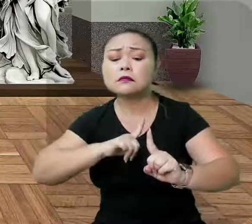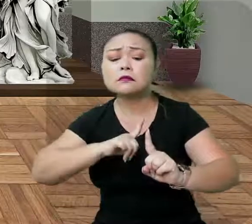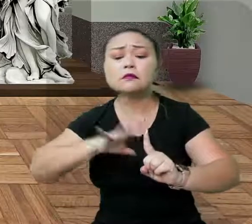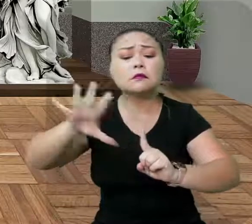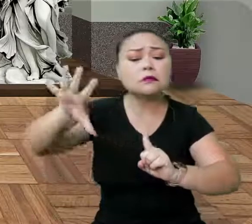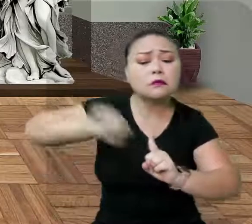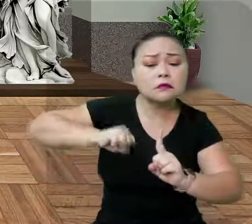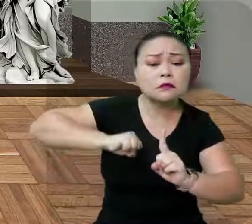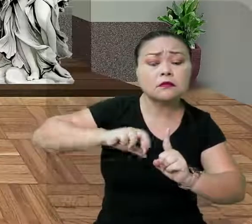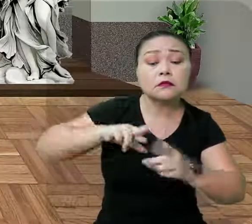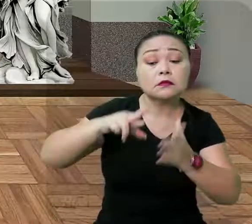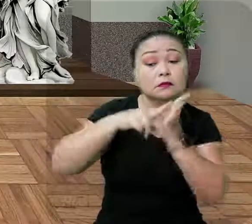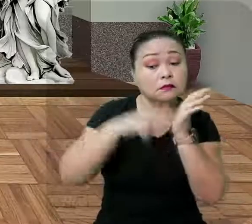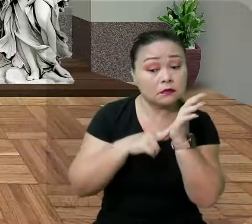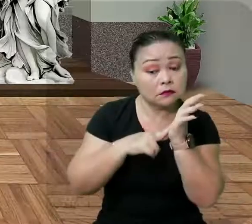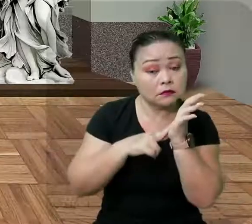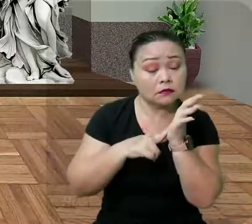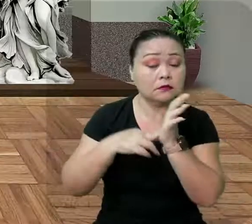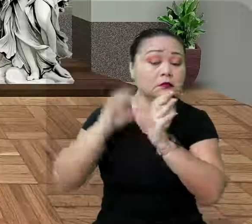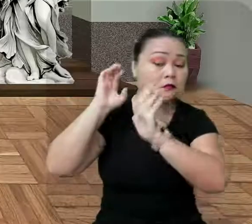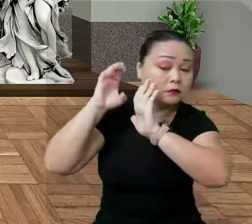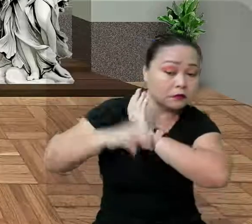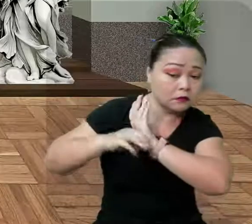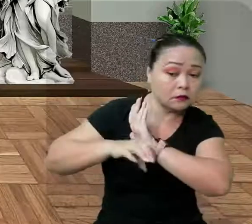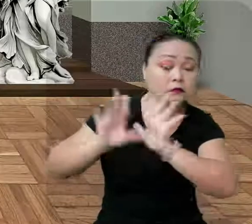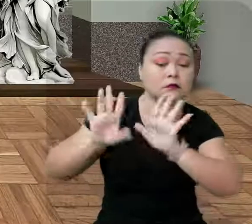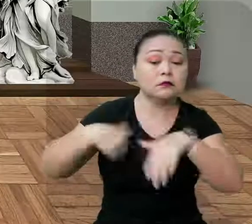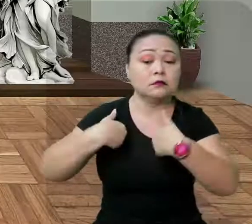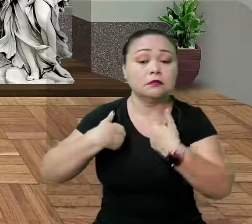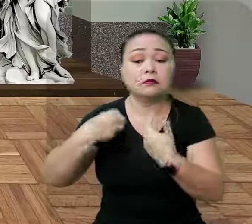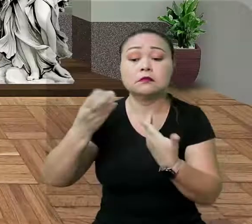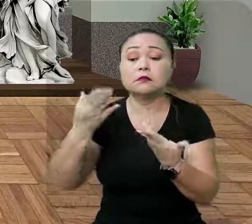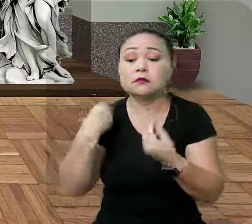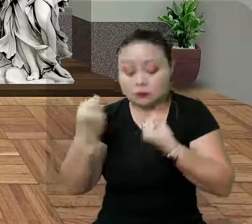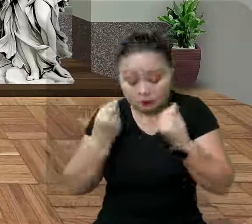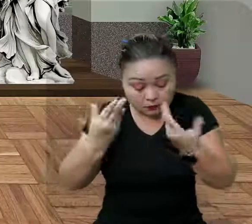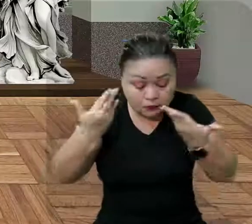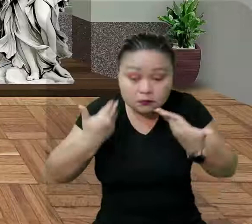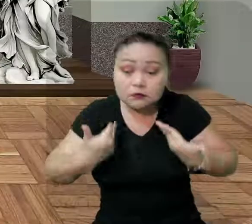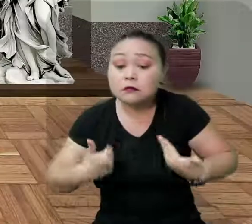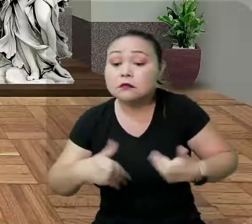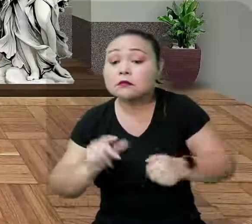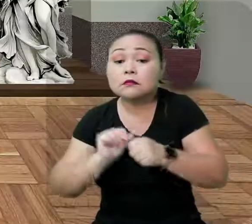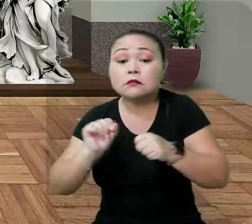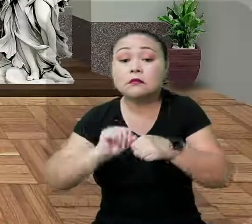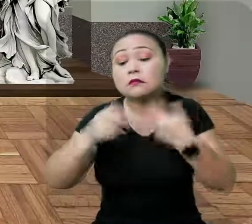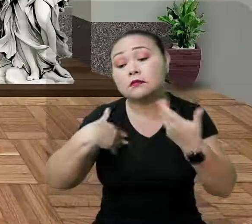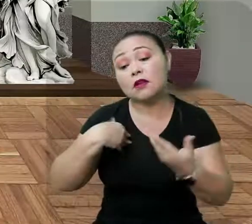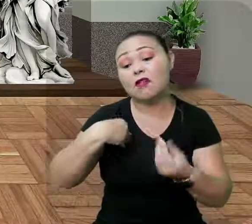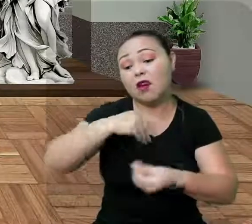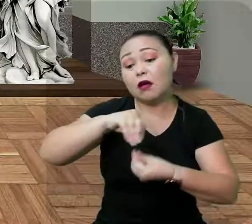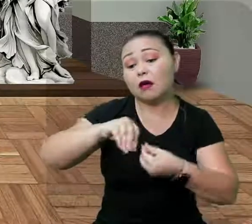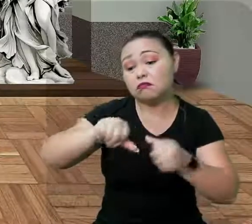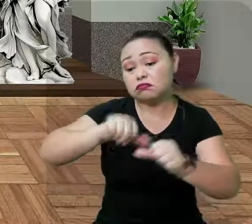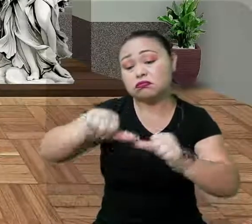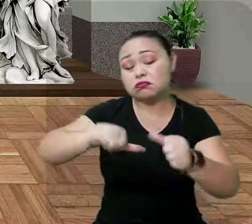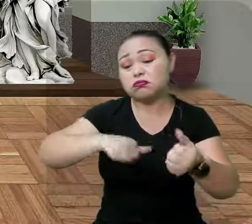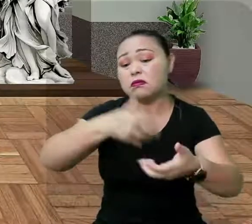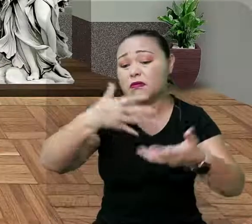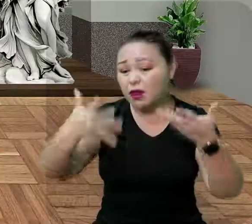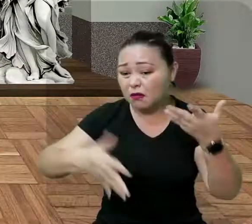adotando regras como centros móveis a fazer a bagunça